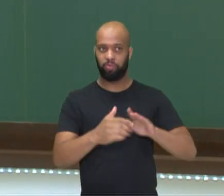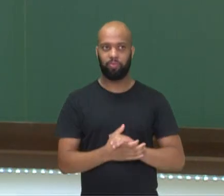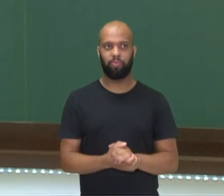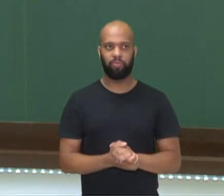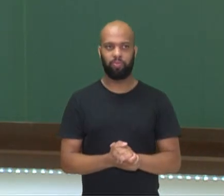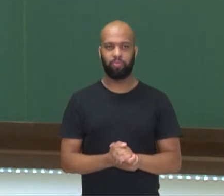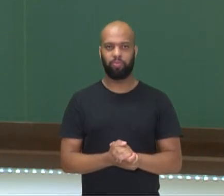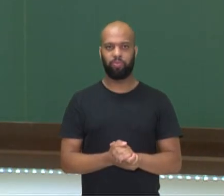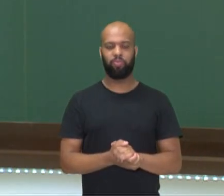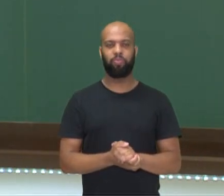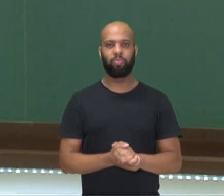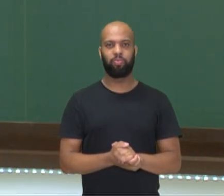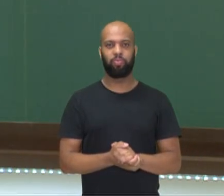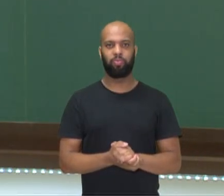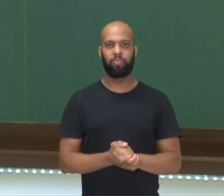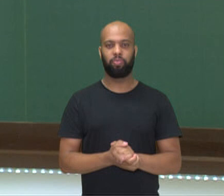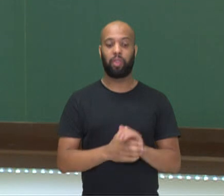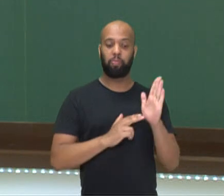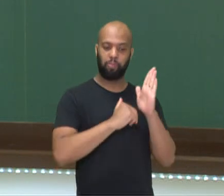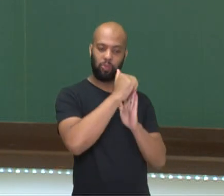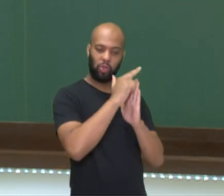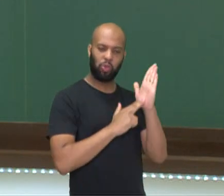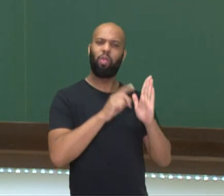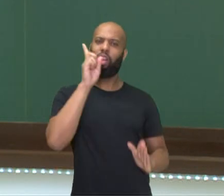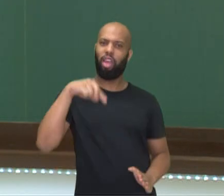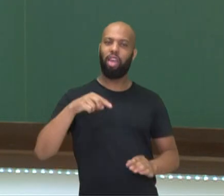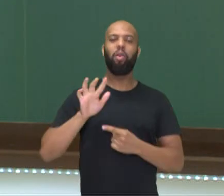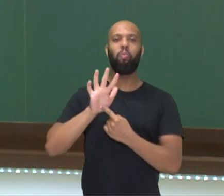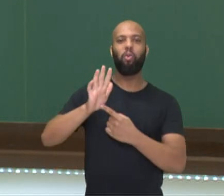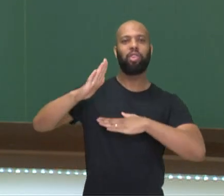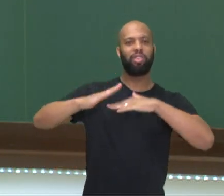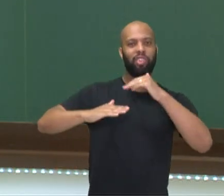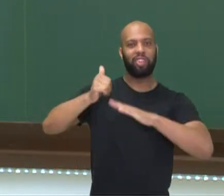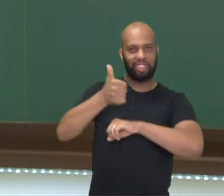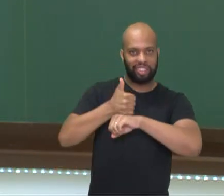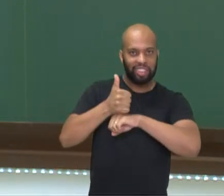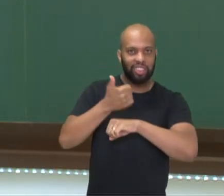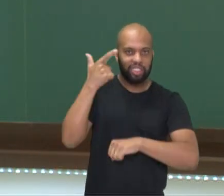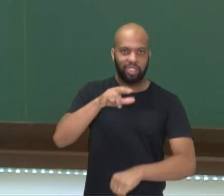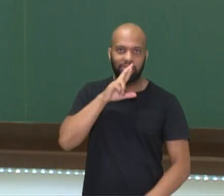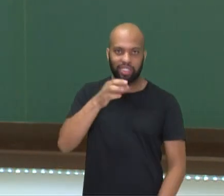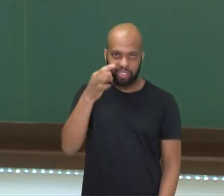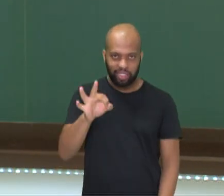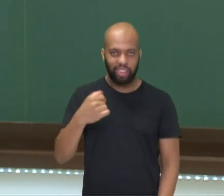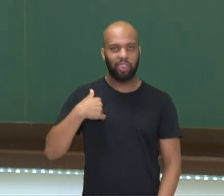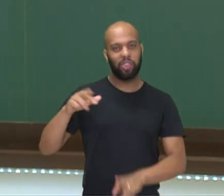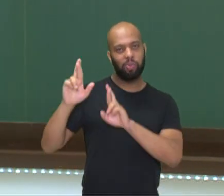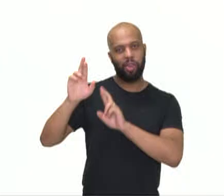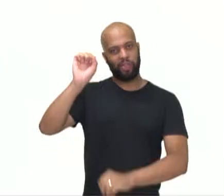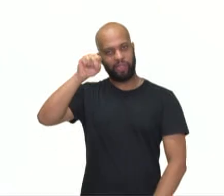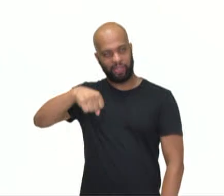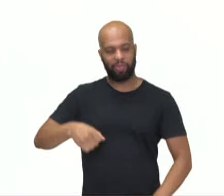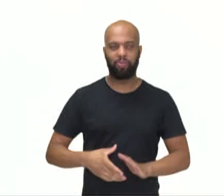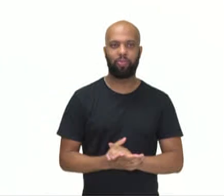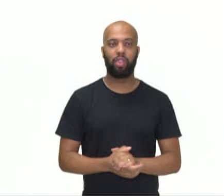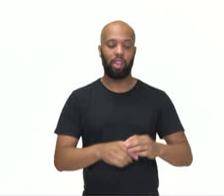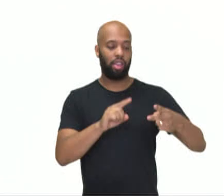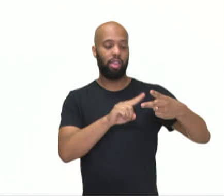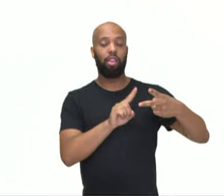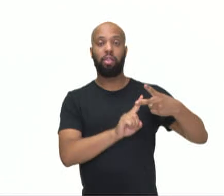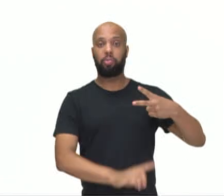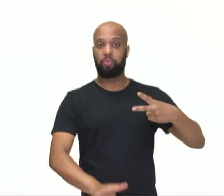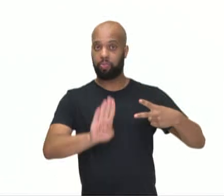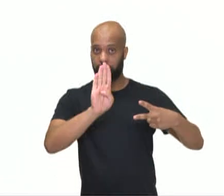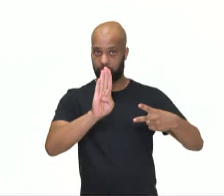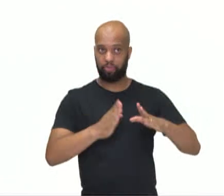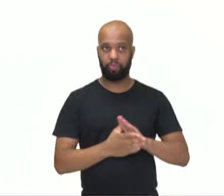é pintora, indica profissão. Será que vocês acertaram? Espero que sim. Letra B, esta é